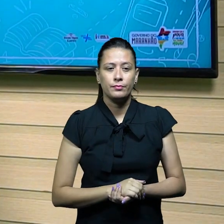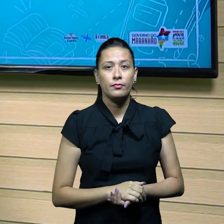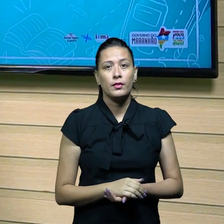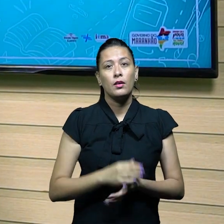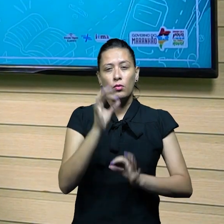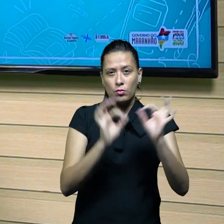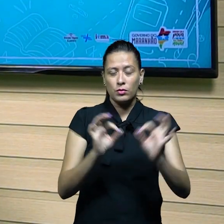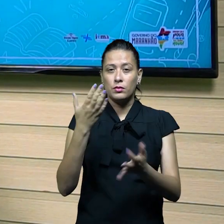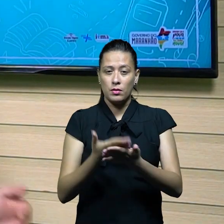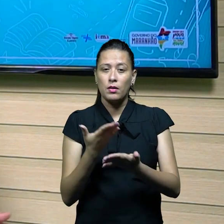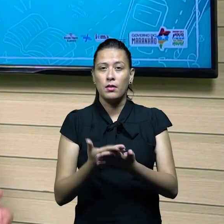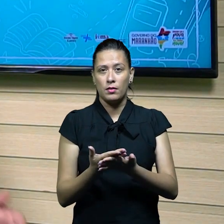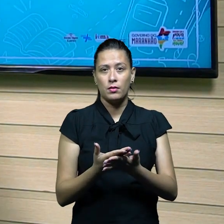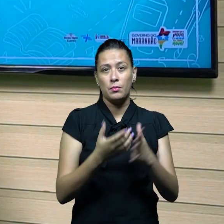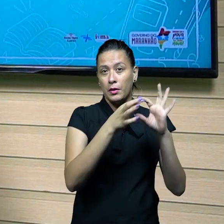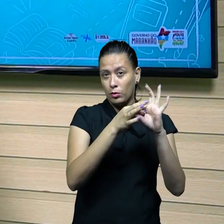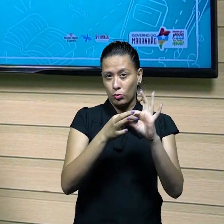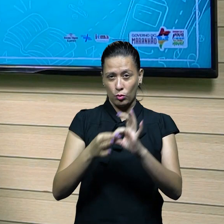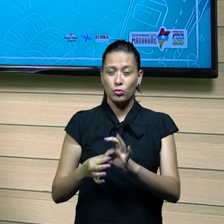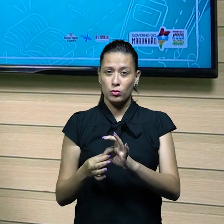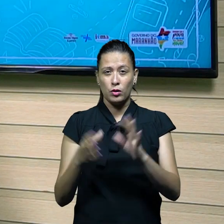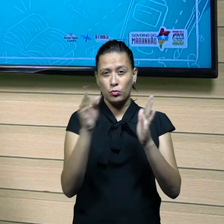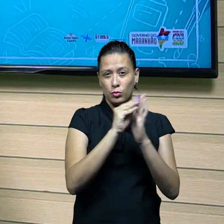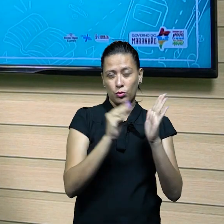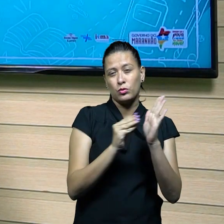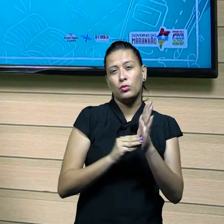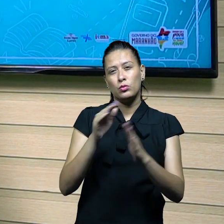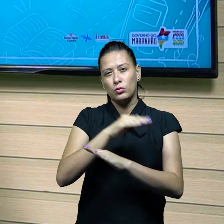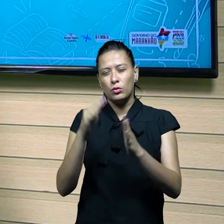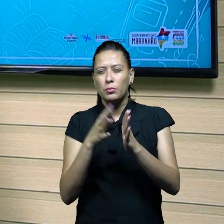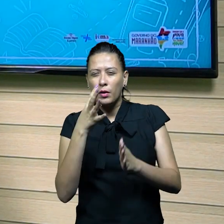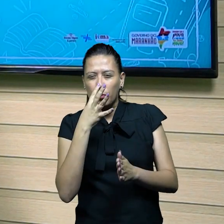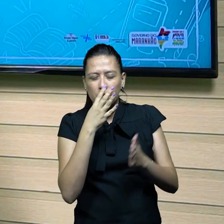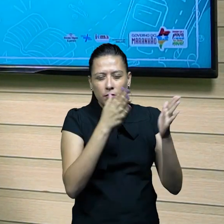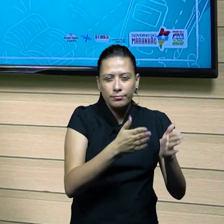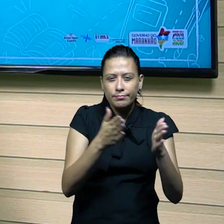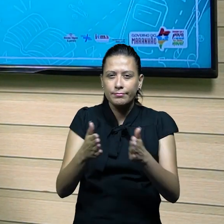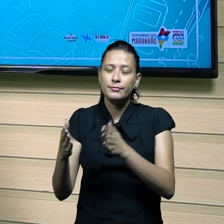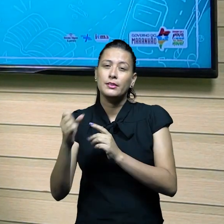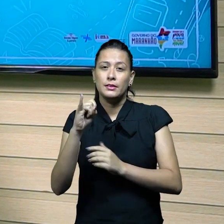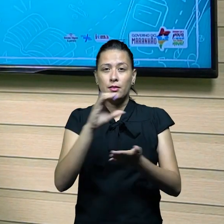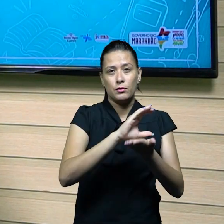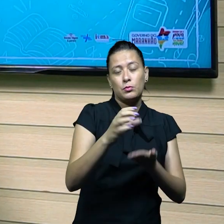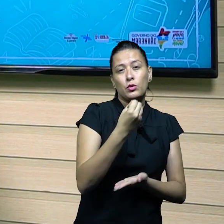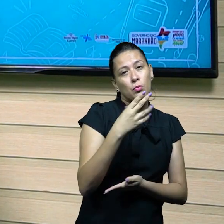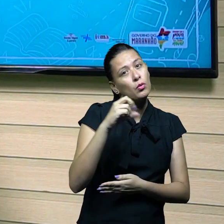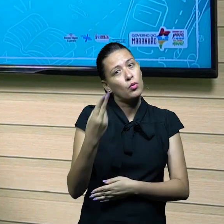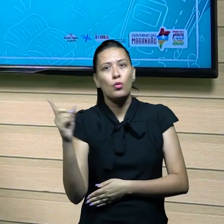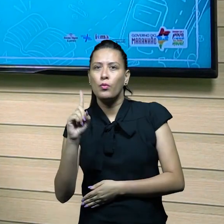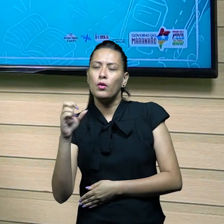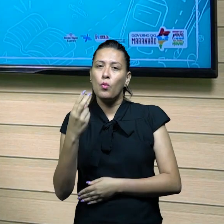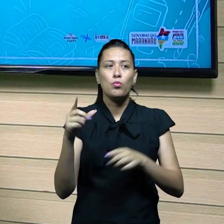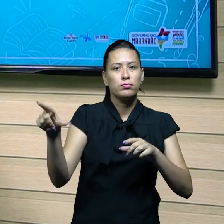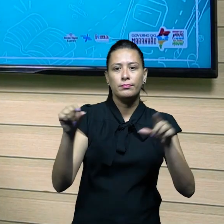trabalhar uma situação para todo o conteúdo, para a gente analisar o passo a passo para ver se aquele investimento é viável ou não, ou fazer uma escolha entre dois